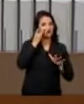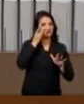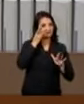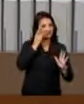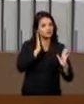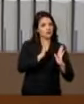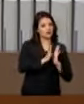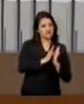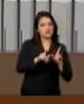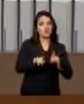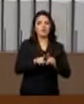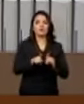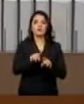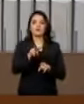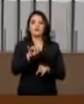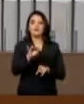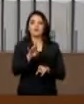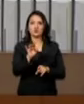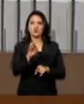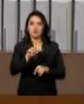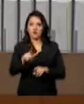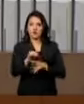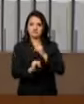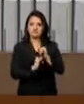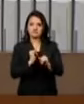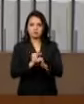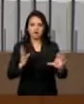presencial e virtual, total geral de